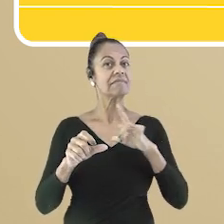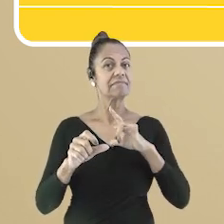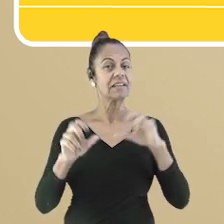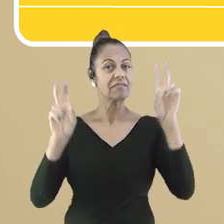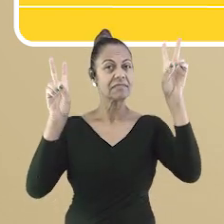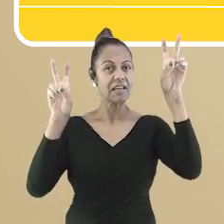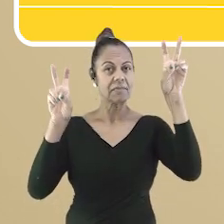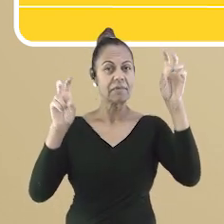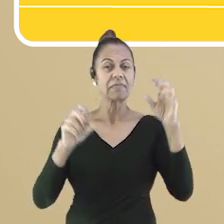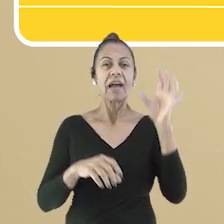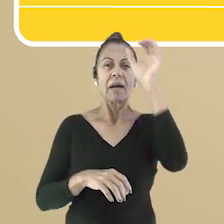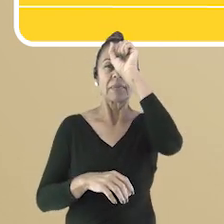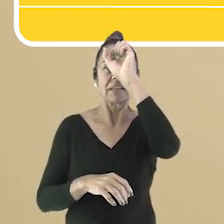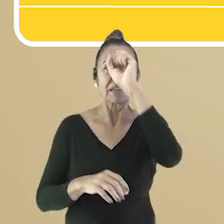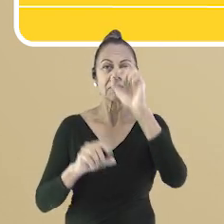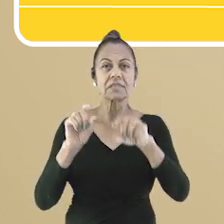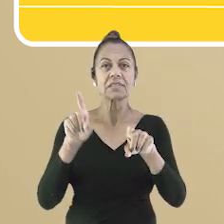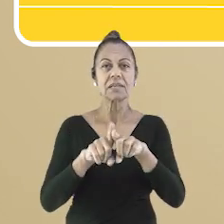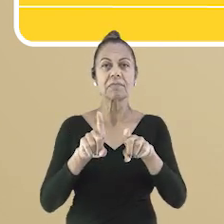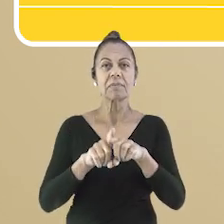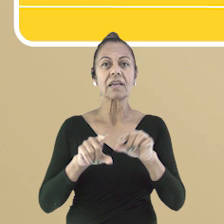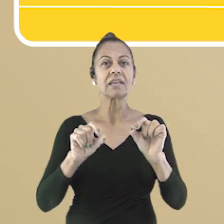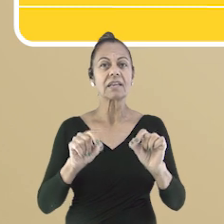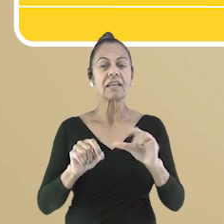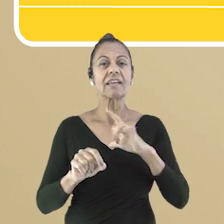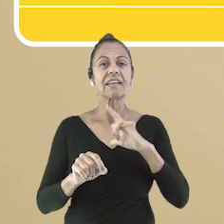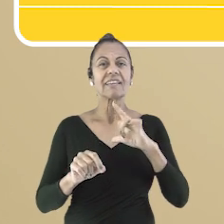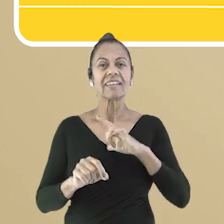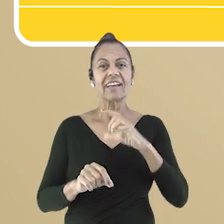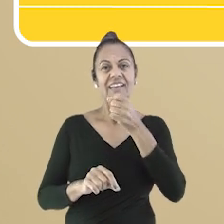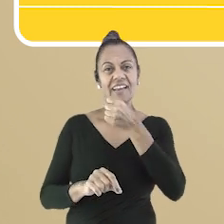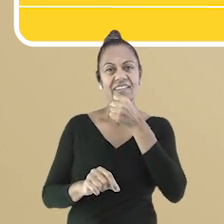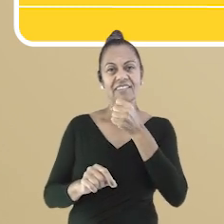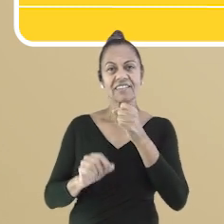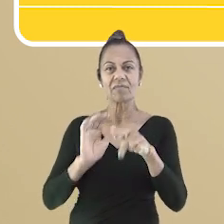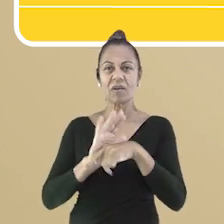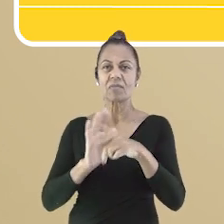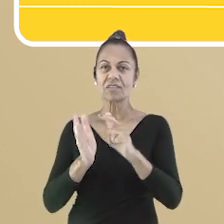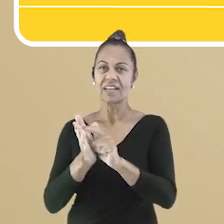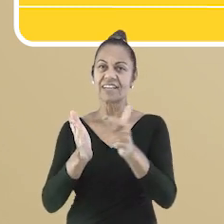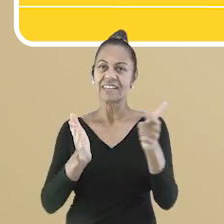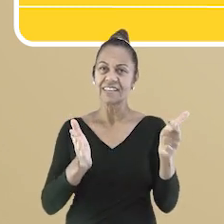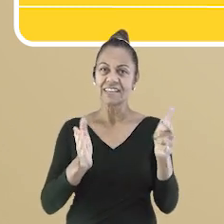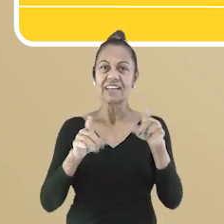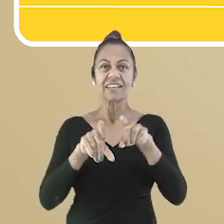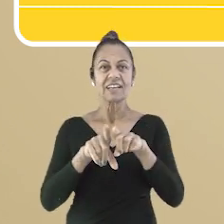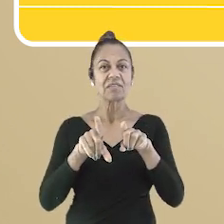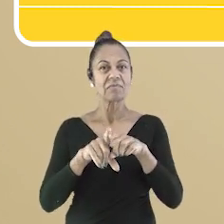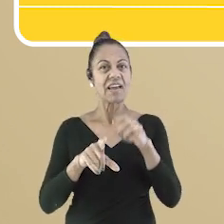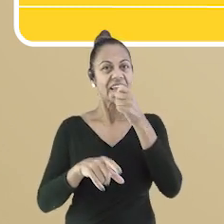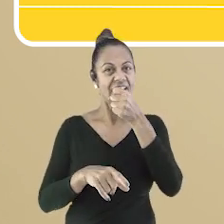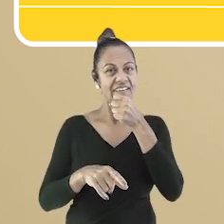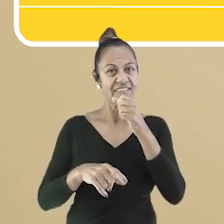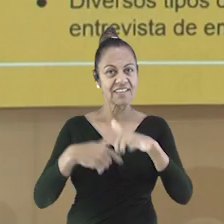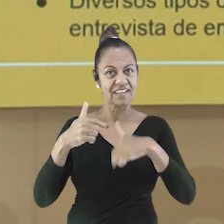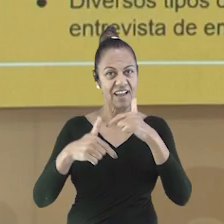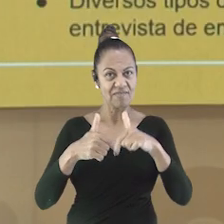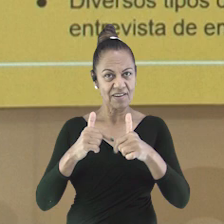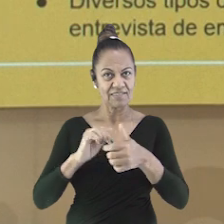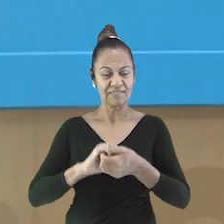um tema. Aprendemos que tem diversos tipos de entrevistas, como a jornalística e a entrevista de emprego.